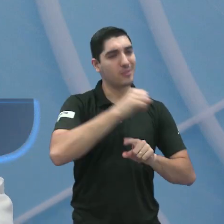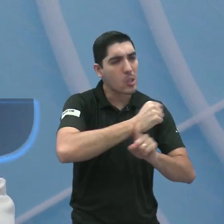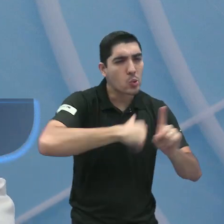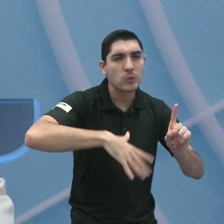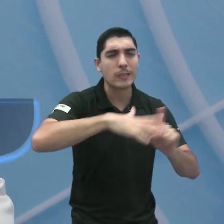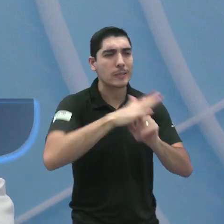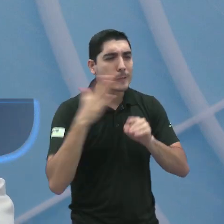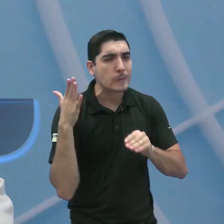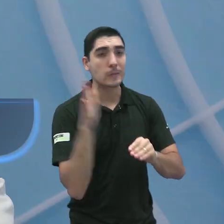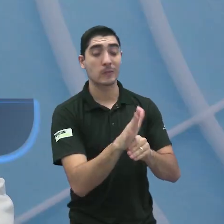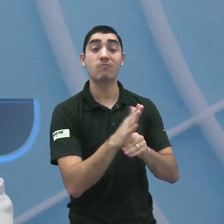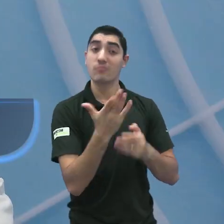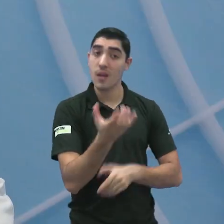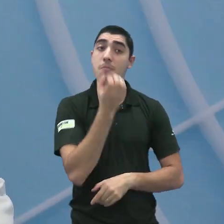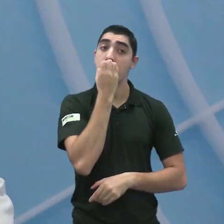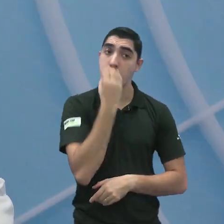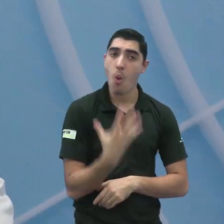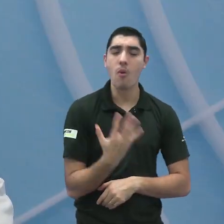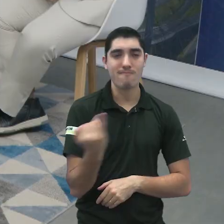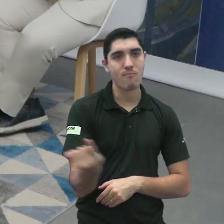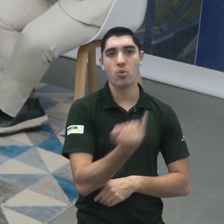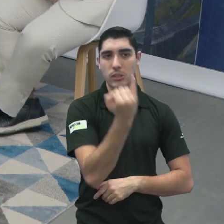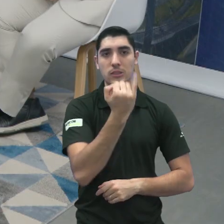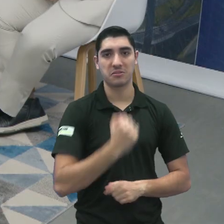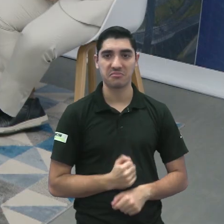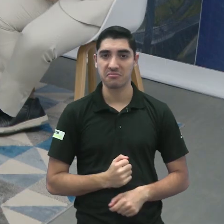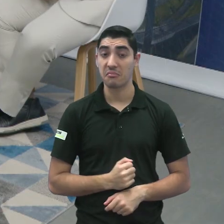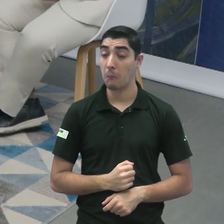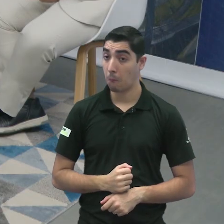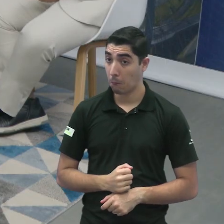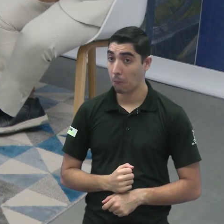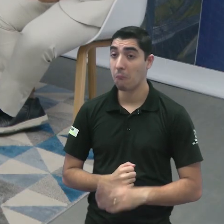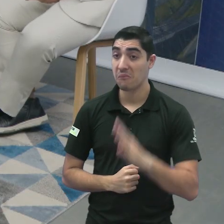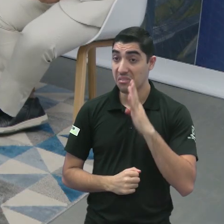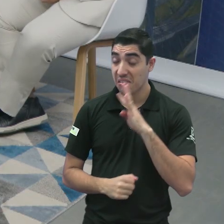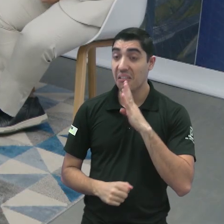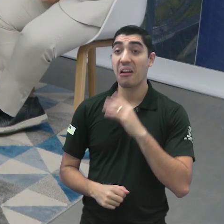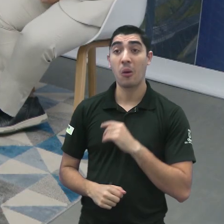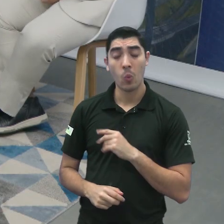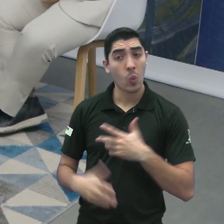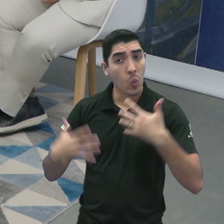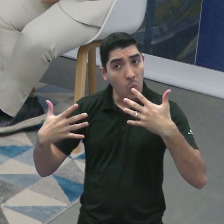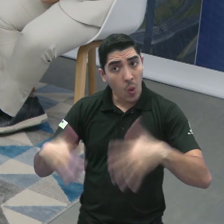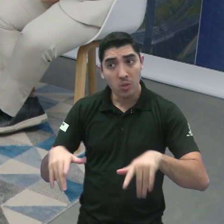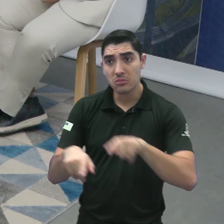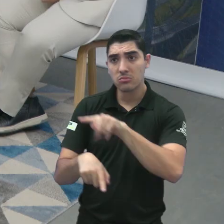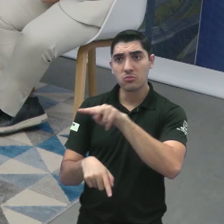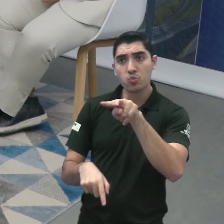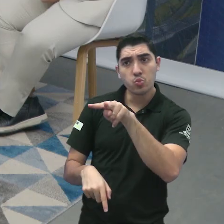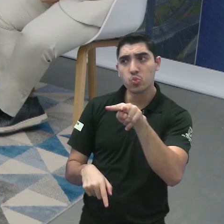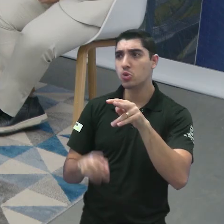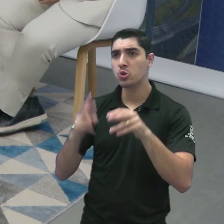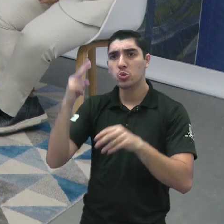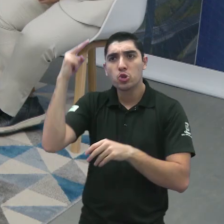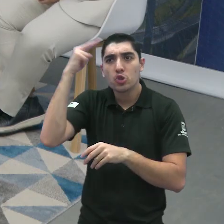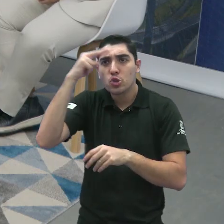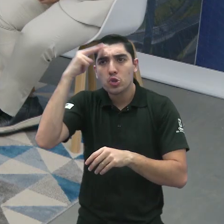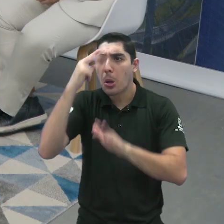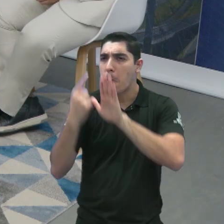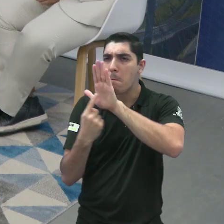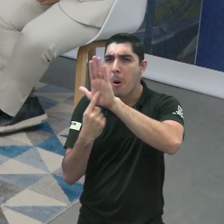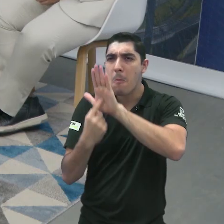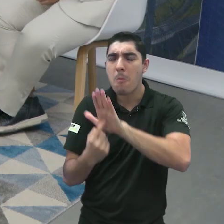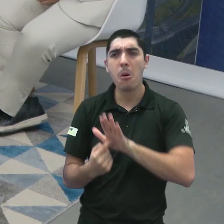essa diversidade e muito importante também. Muito bacana. Vocês estão trazendo aqui histórias, né, de mulheres